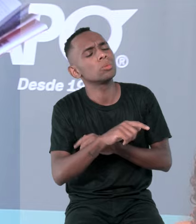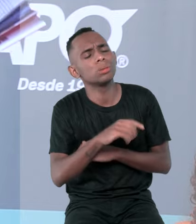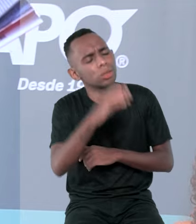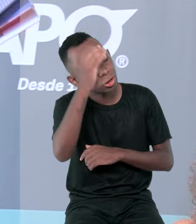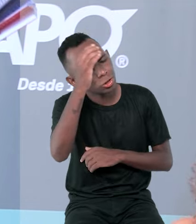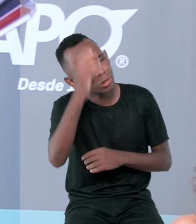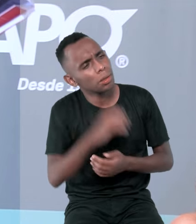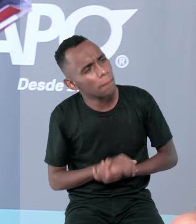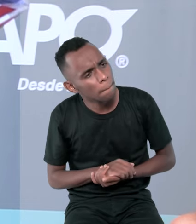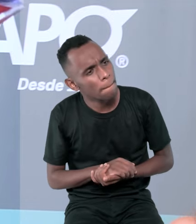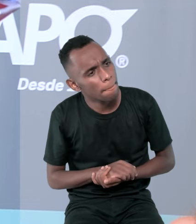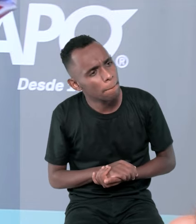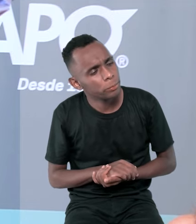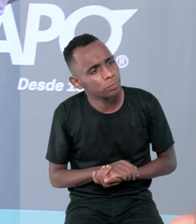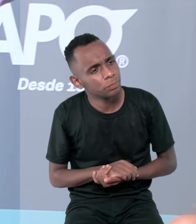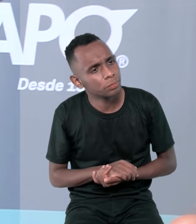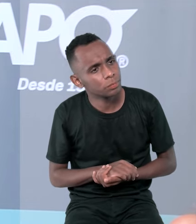né?